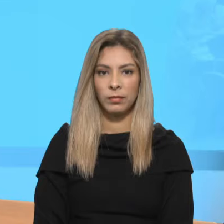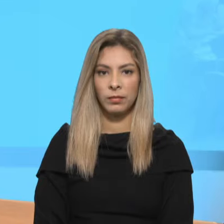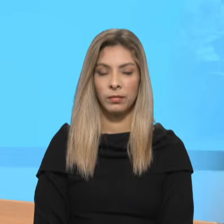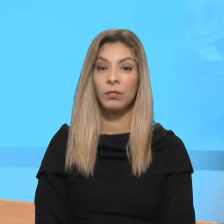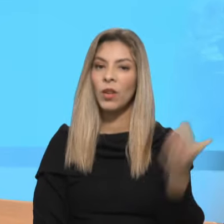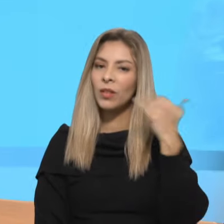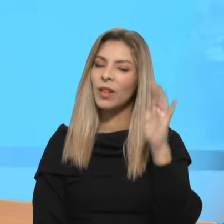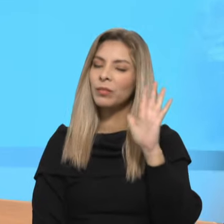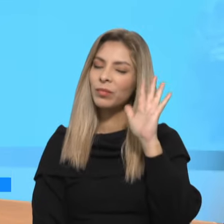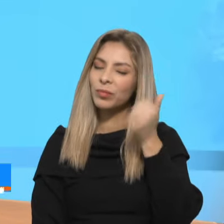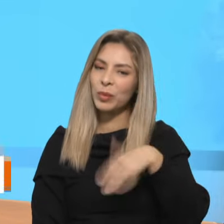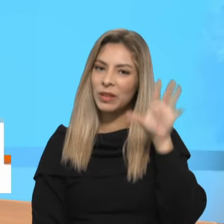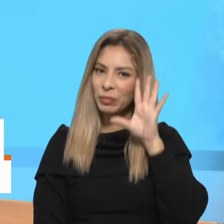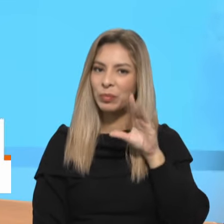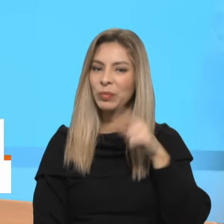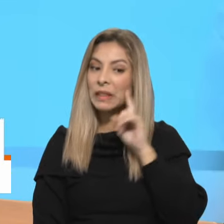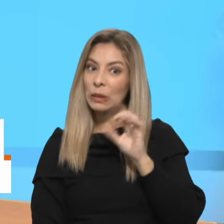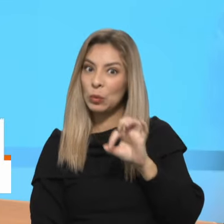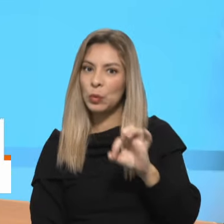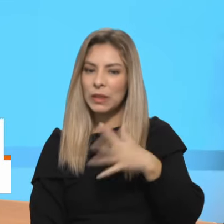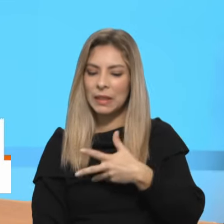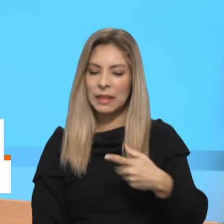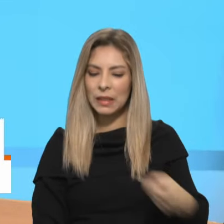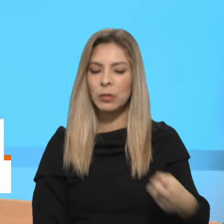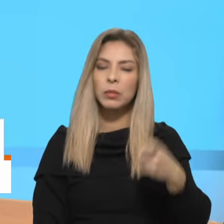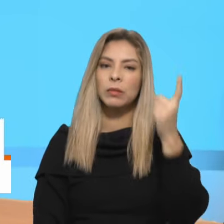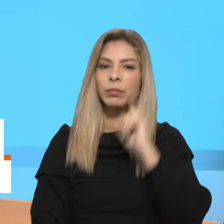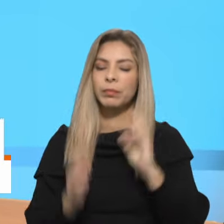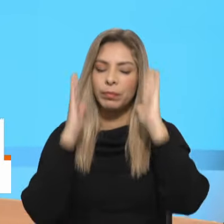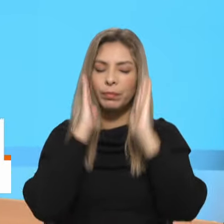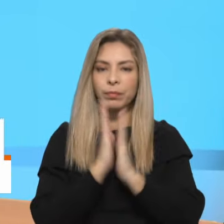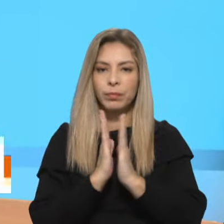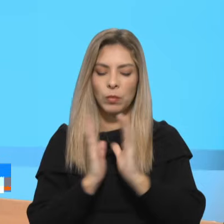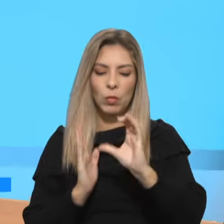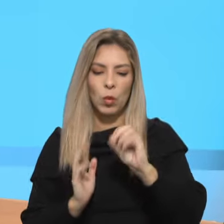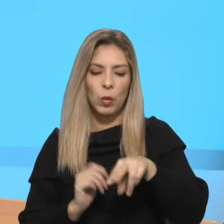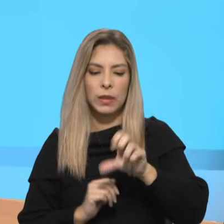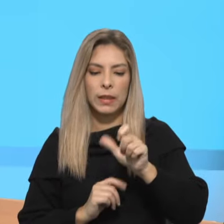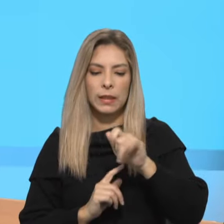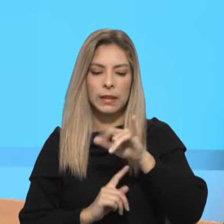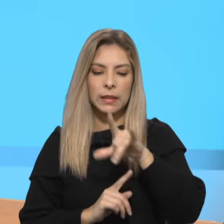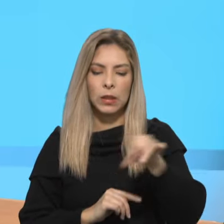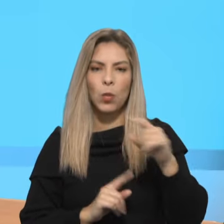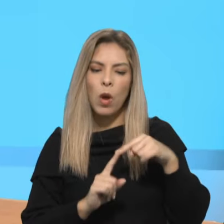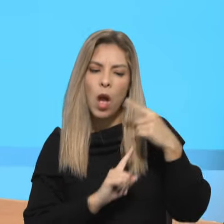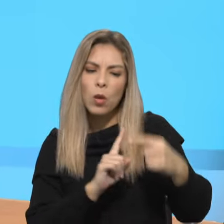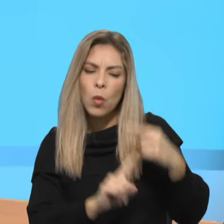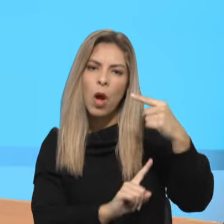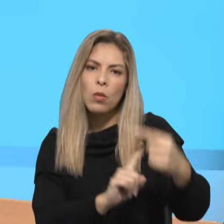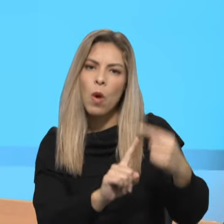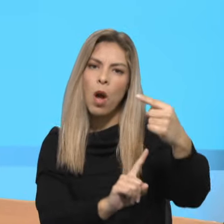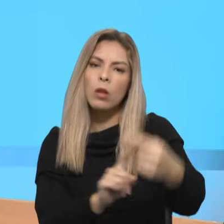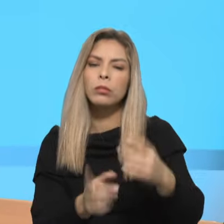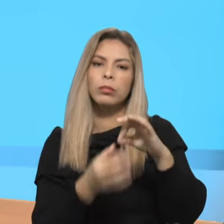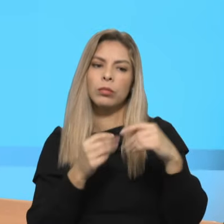Olá, muito boa tarde. 8 de dezembro é o Dia da Imaculada Conceição, uma jornada que confirma em cada ano a sensibilidade popular ao longo